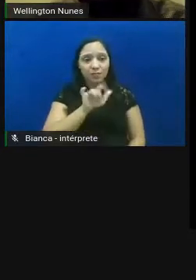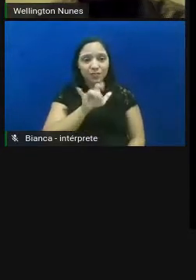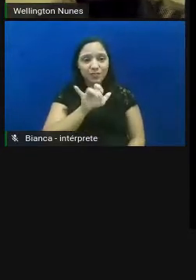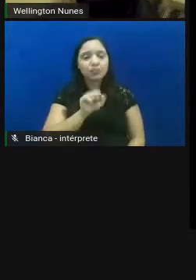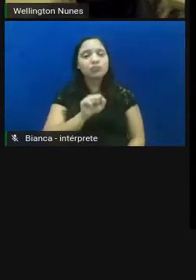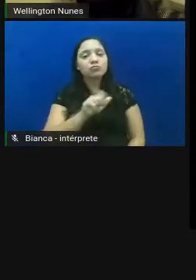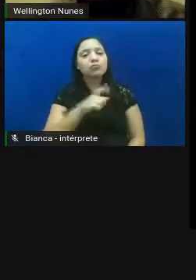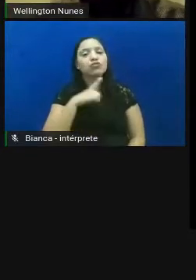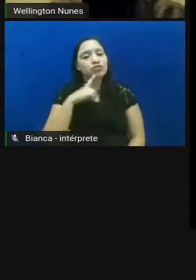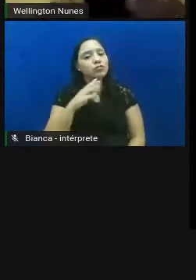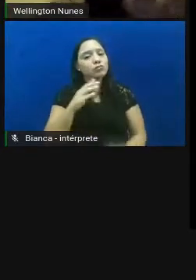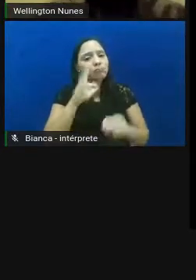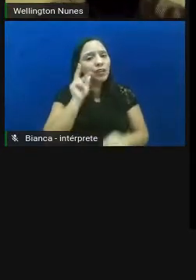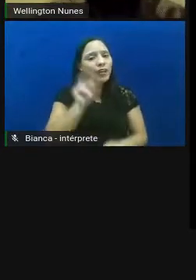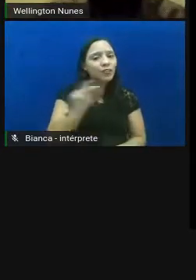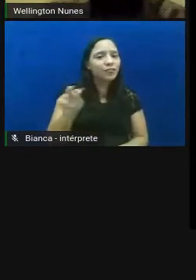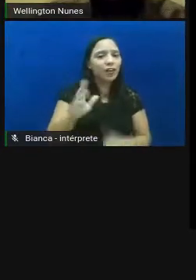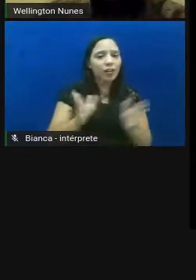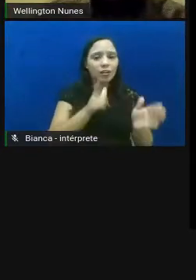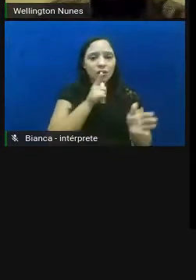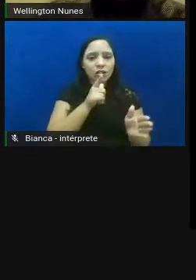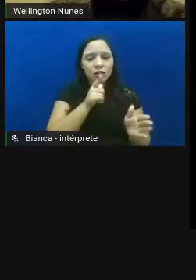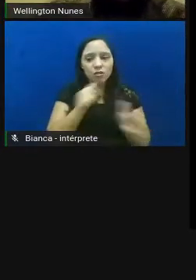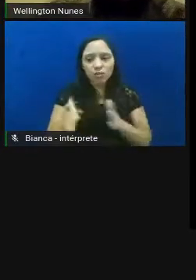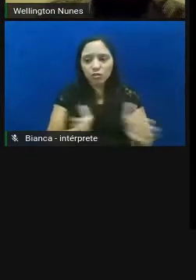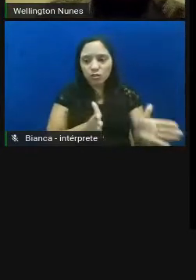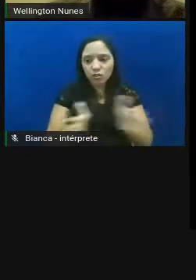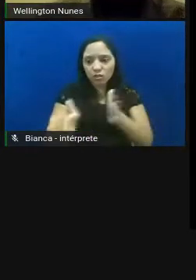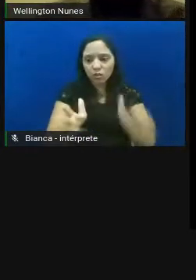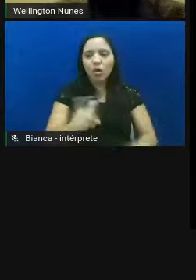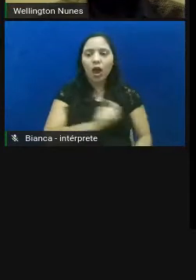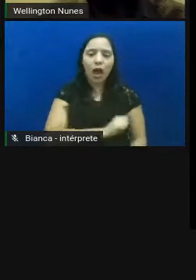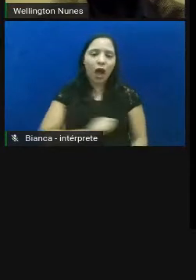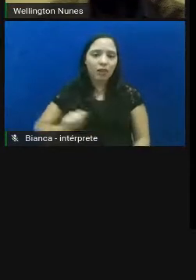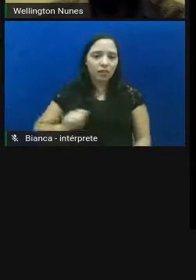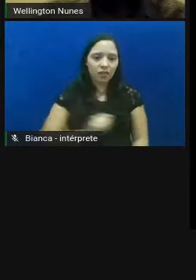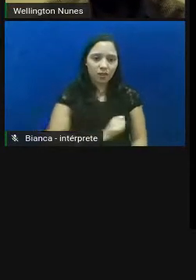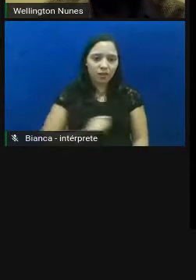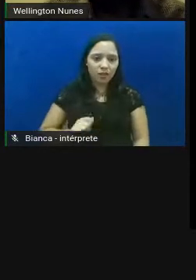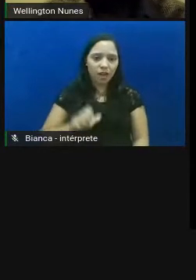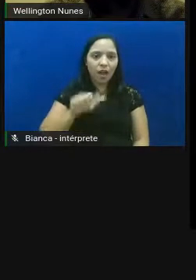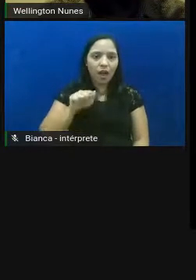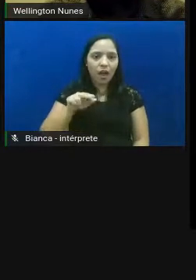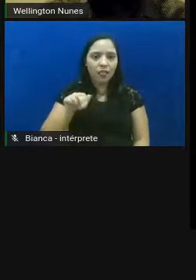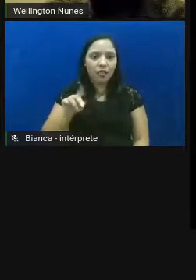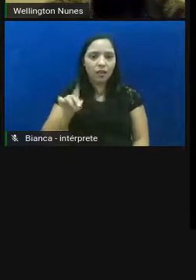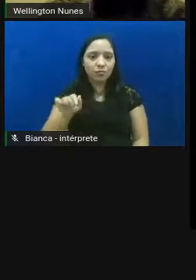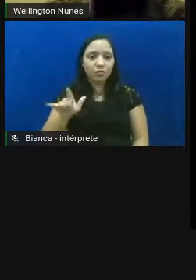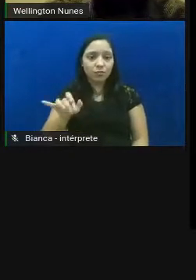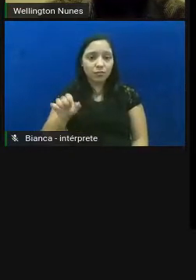Então, você pode dividir a bacias em pequenas bacias e, com isso, fazer previsão de cenários aí